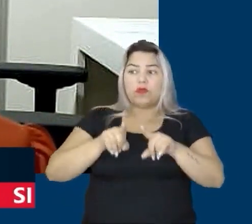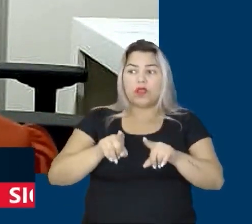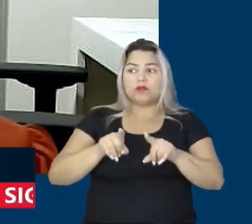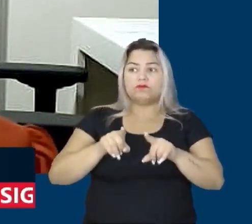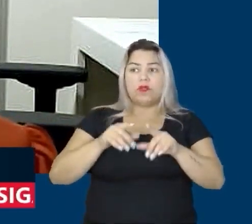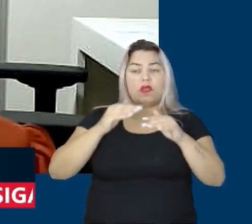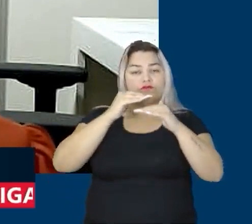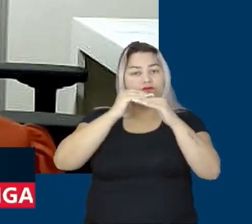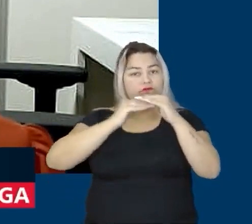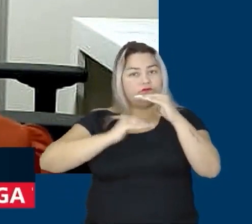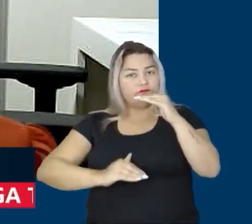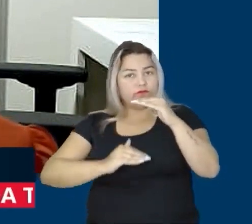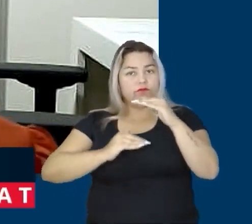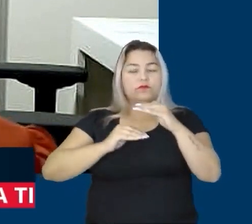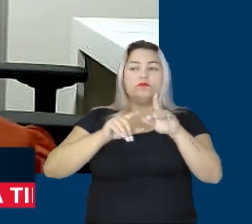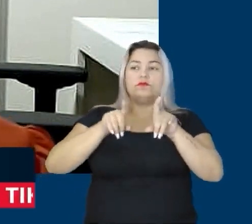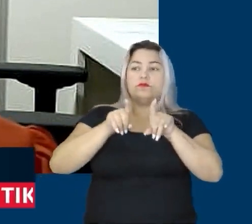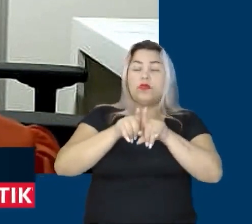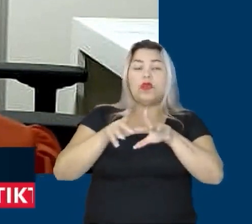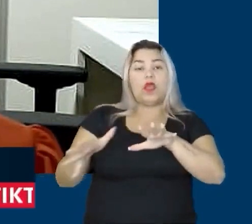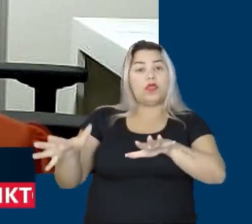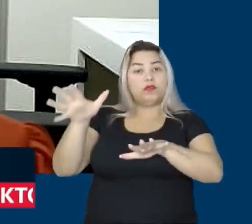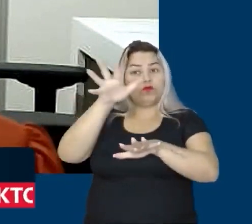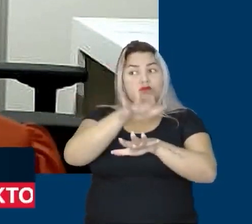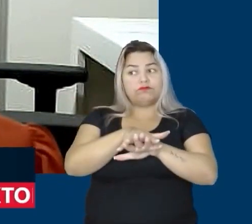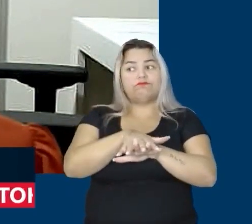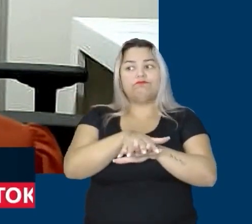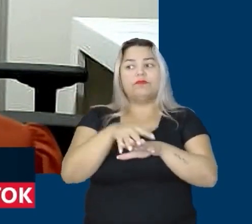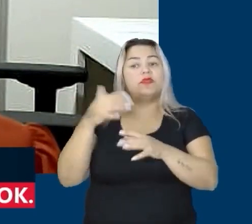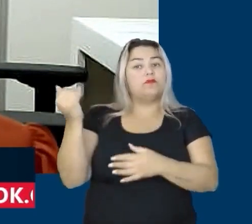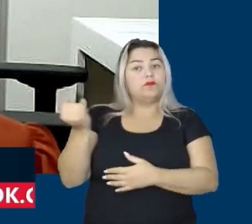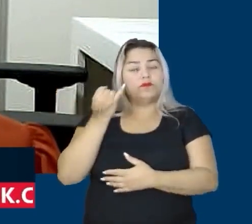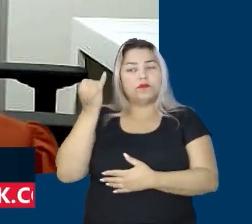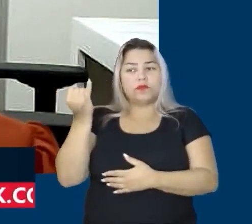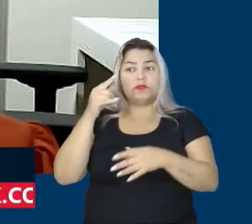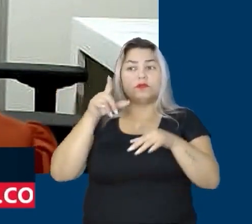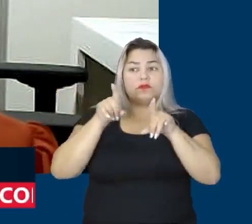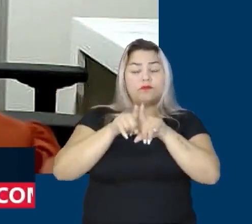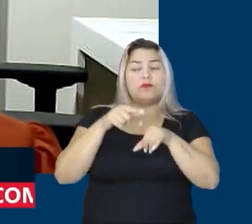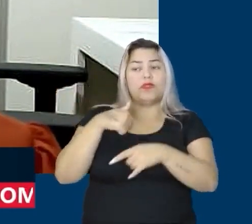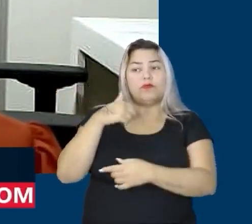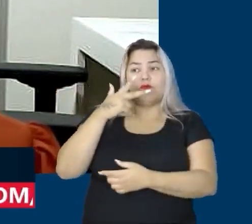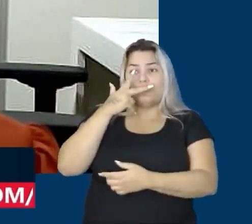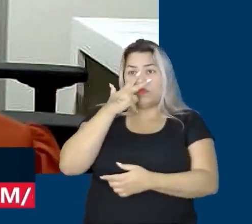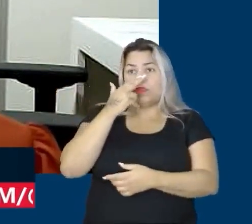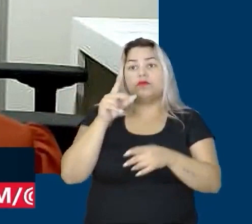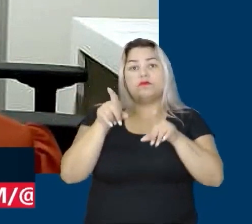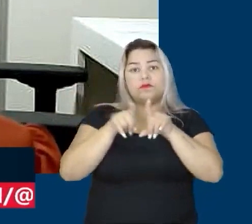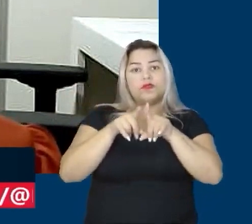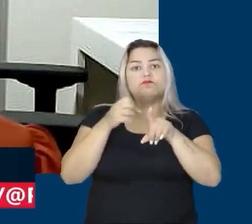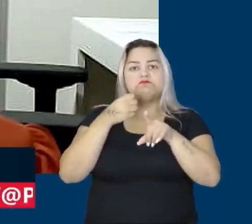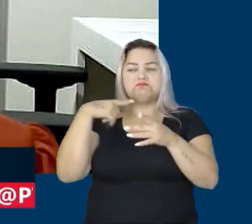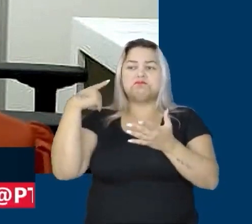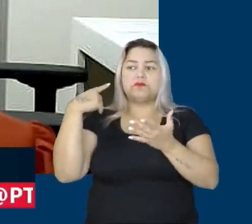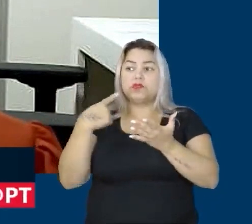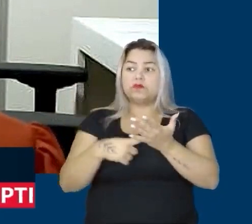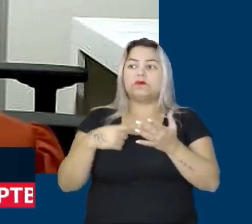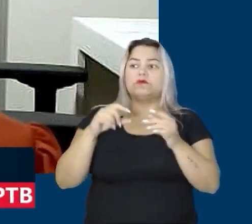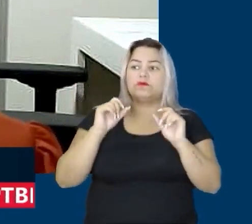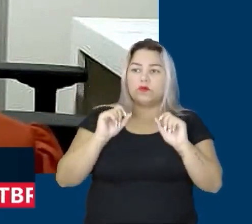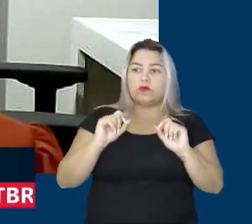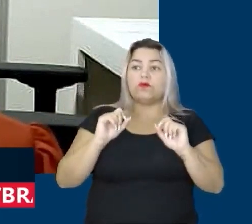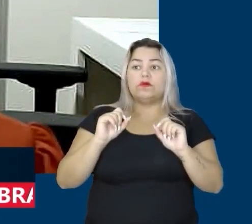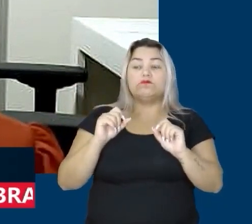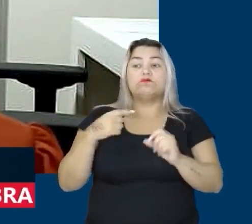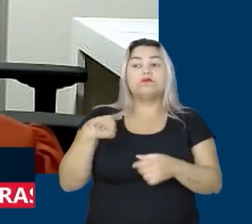às desigualdades, é a inclusão, e, portanto, eu acho que ela está bem de acordo com o